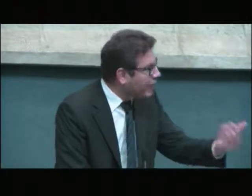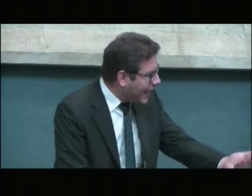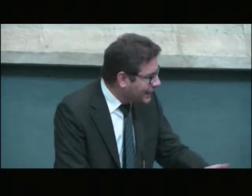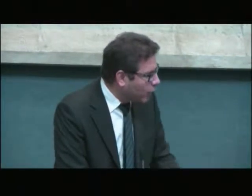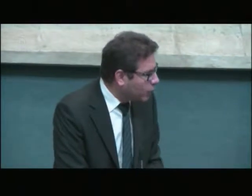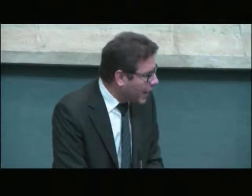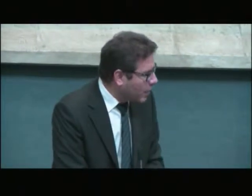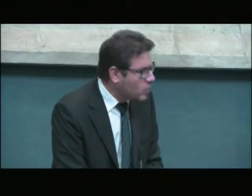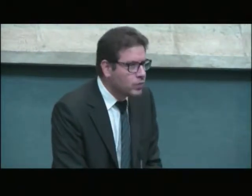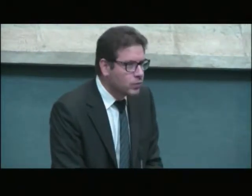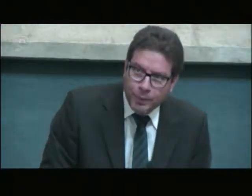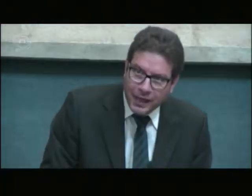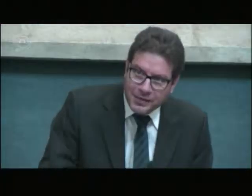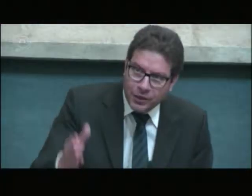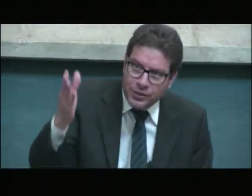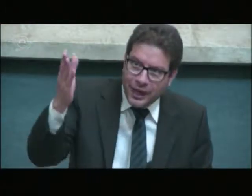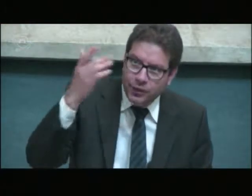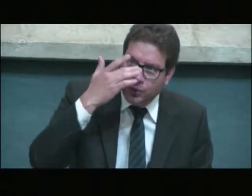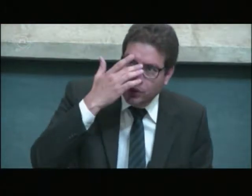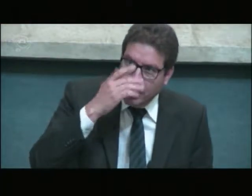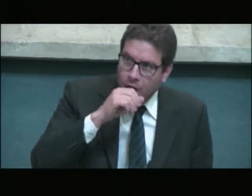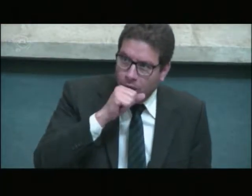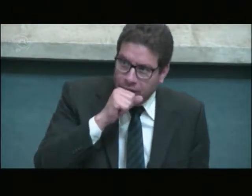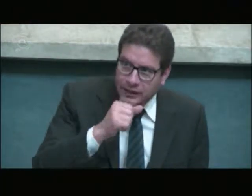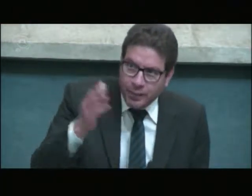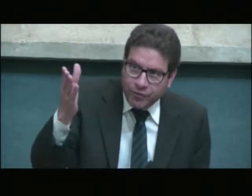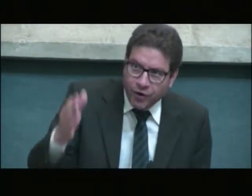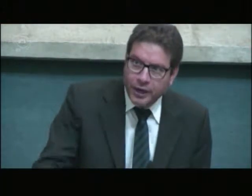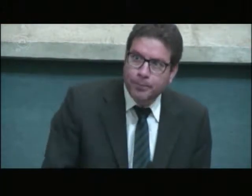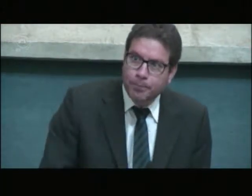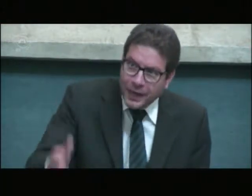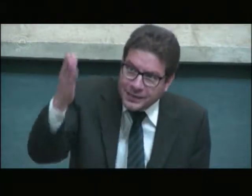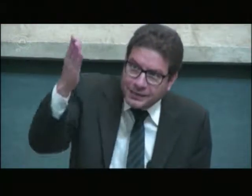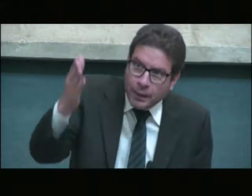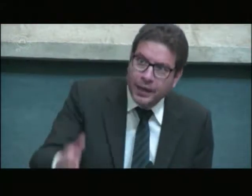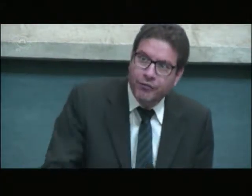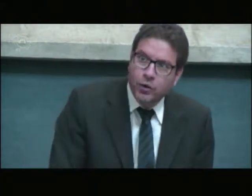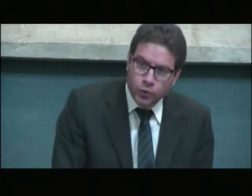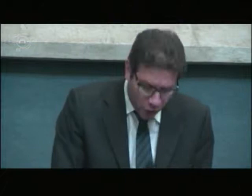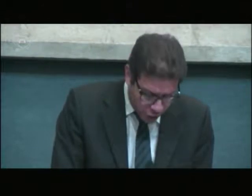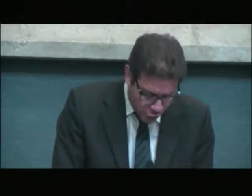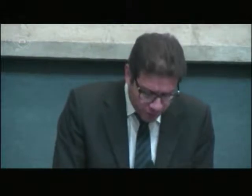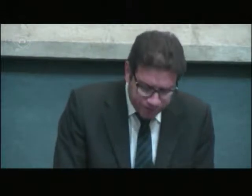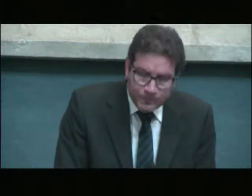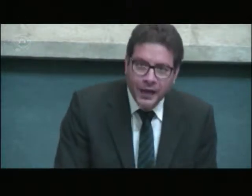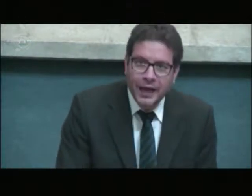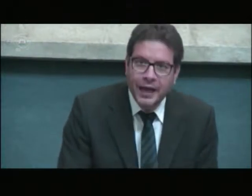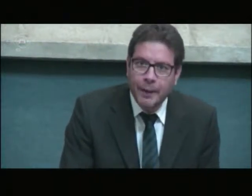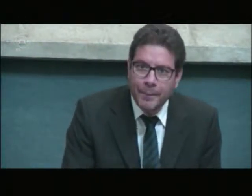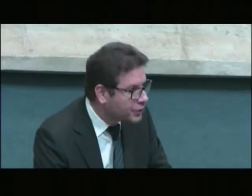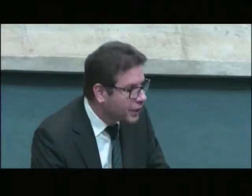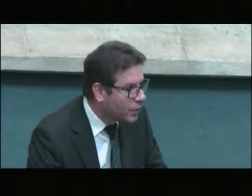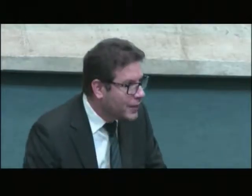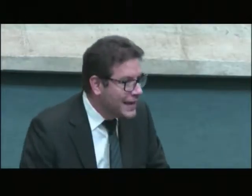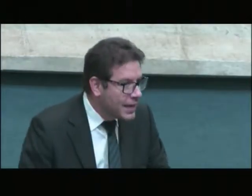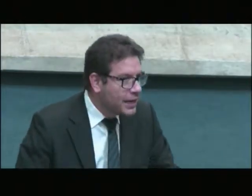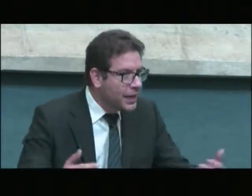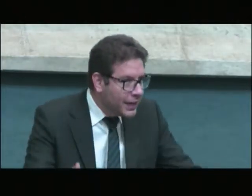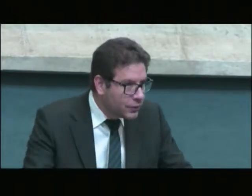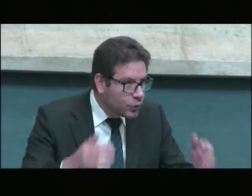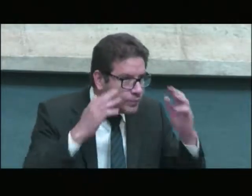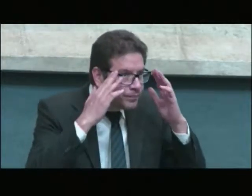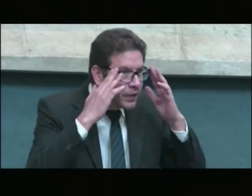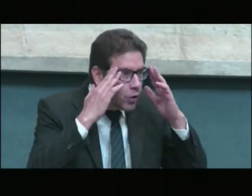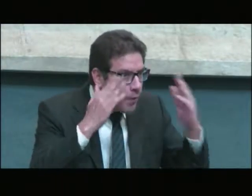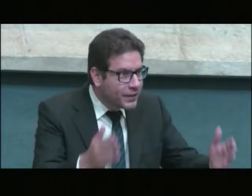sérios prejuízos para o país com relação à criação de federações de legendas que tenham ideologias semelhantes. Renato